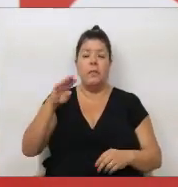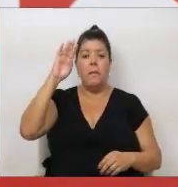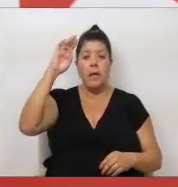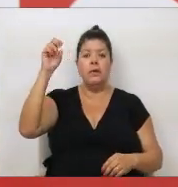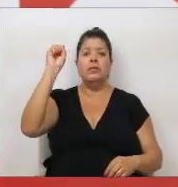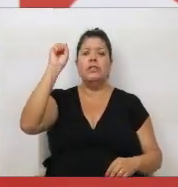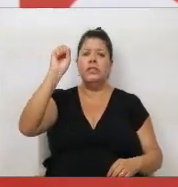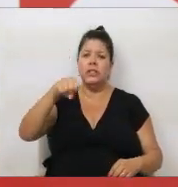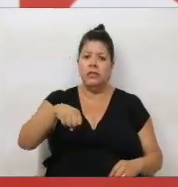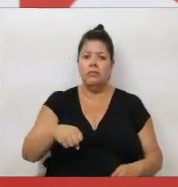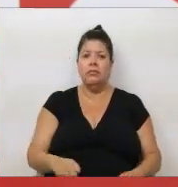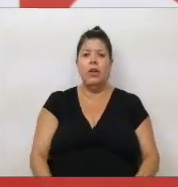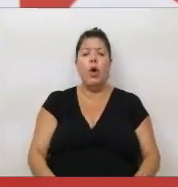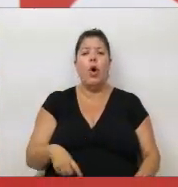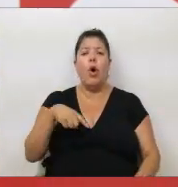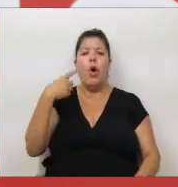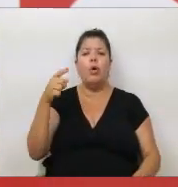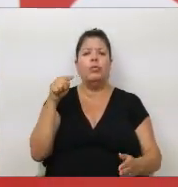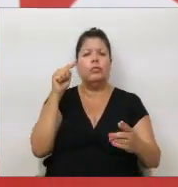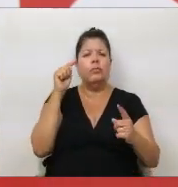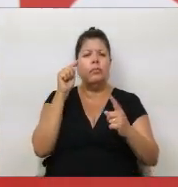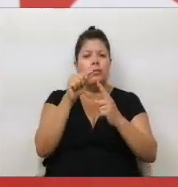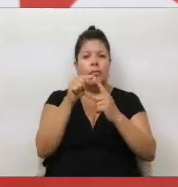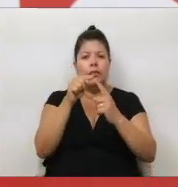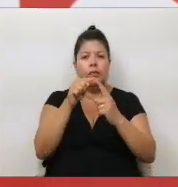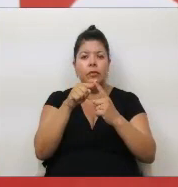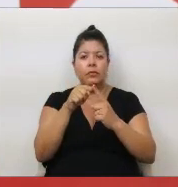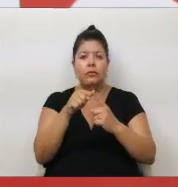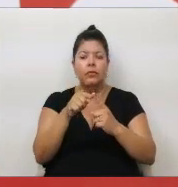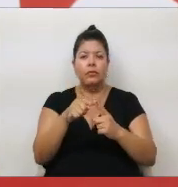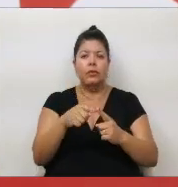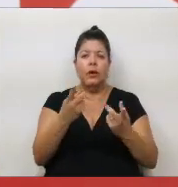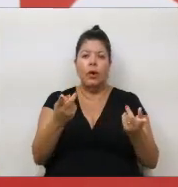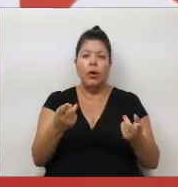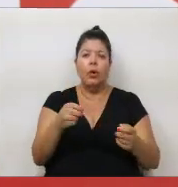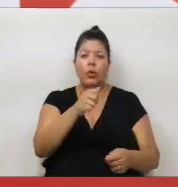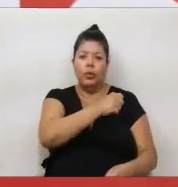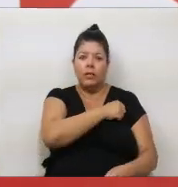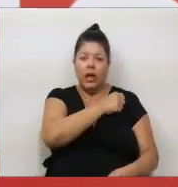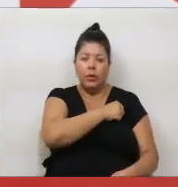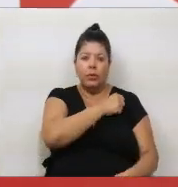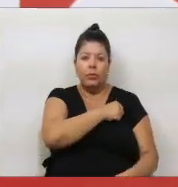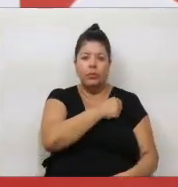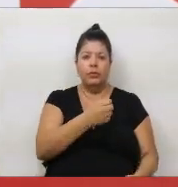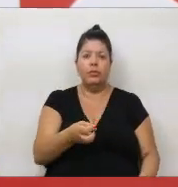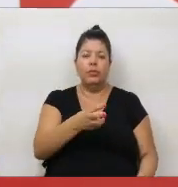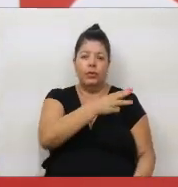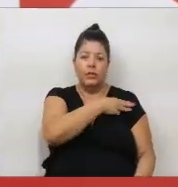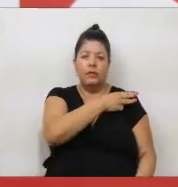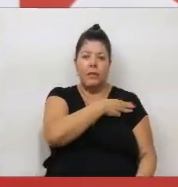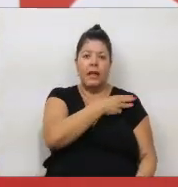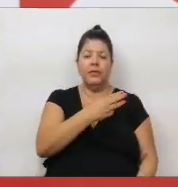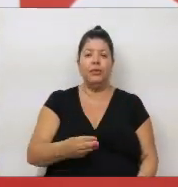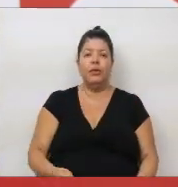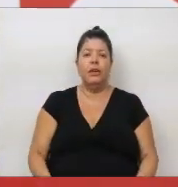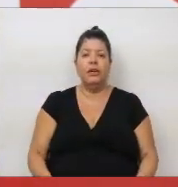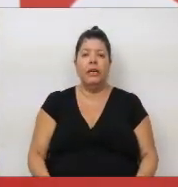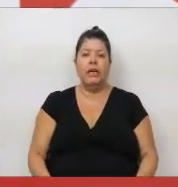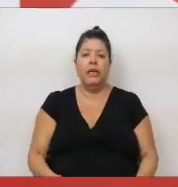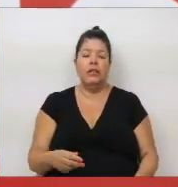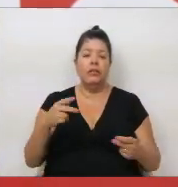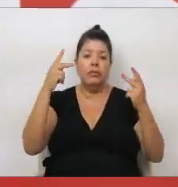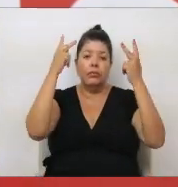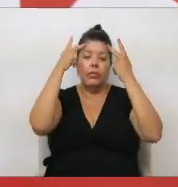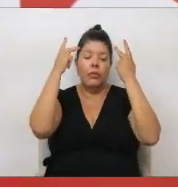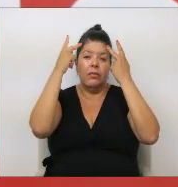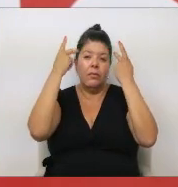que a gente julga muito importante pelo fato que no segundo grau aqui, os alunos do ensino médio, eles normalmente